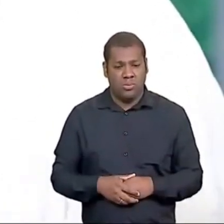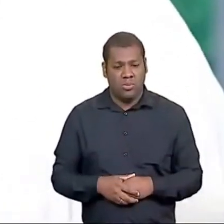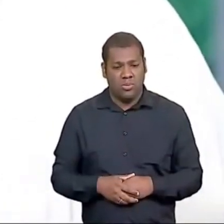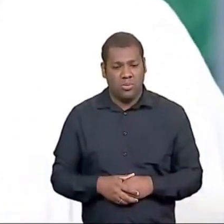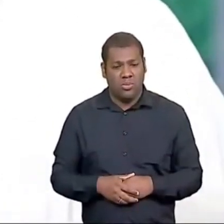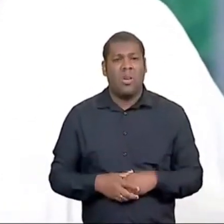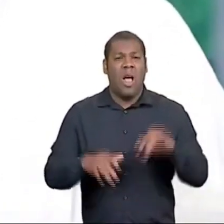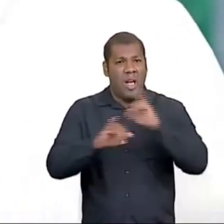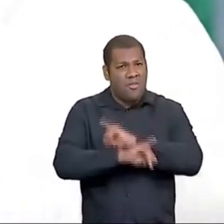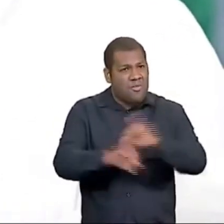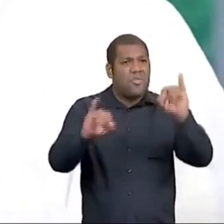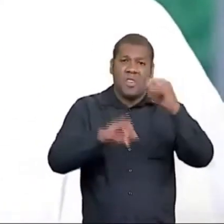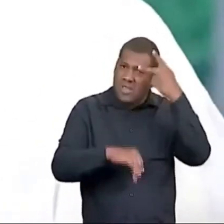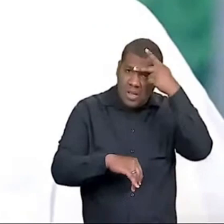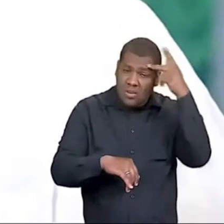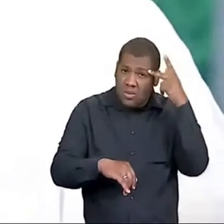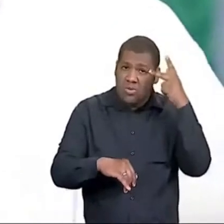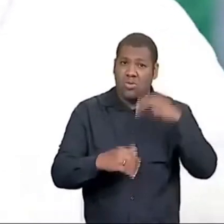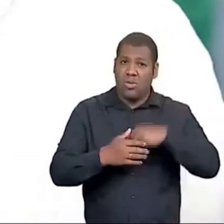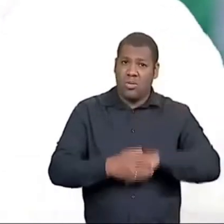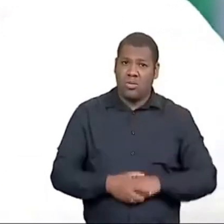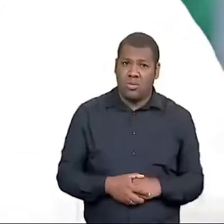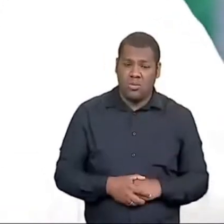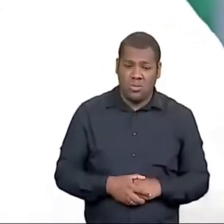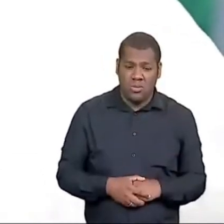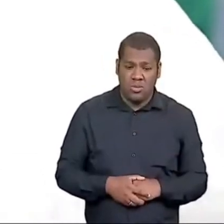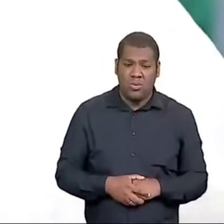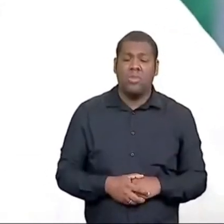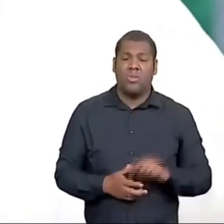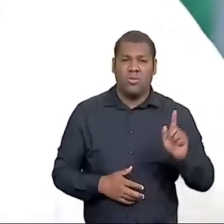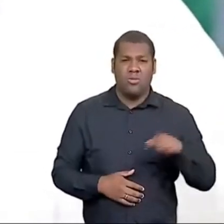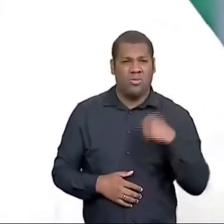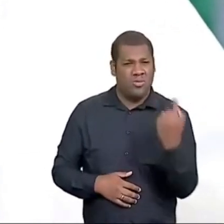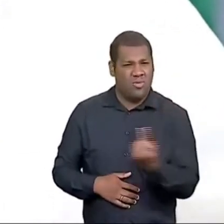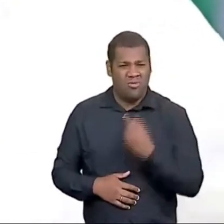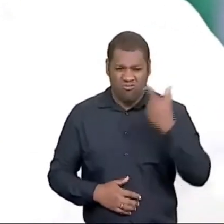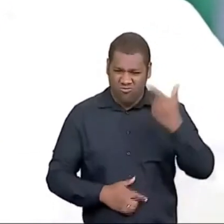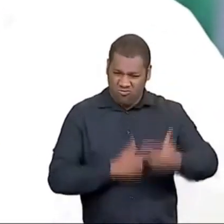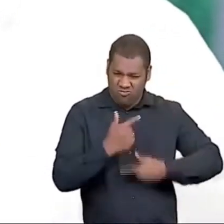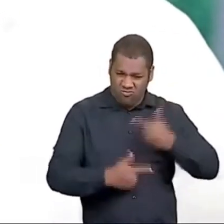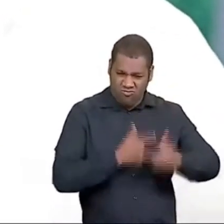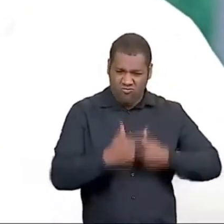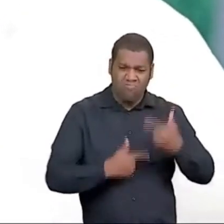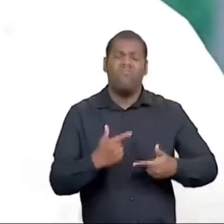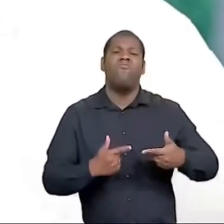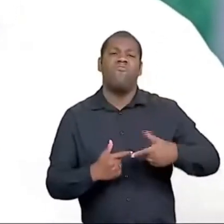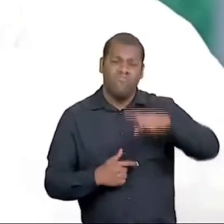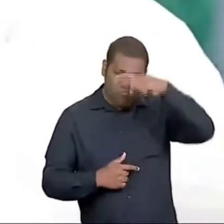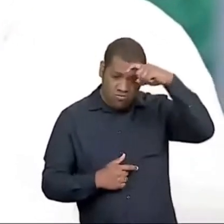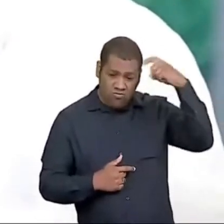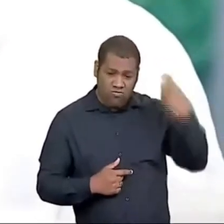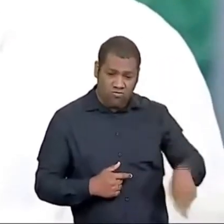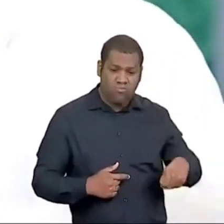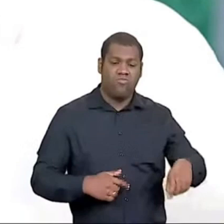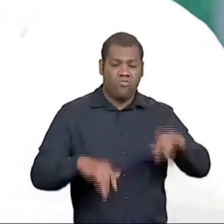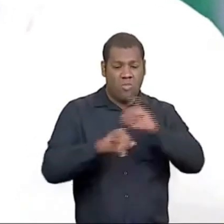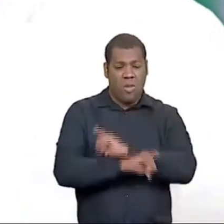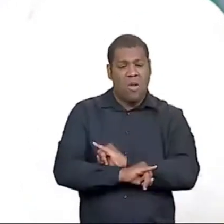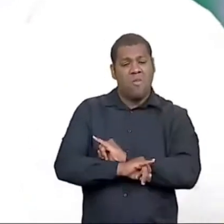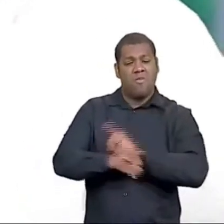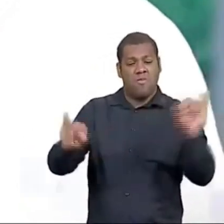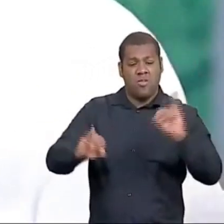nós vamos trabalhar com muita força. Eu voltei de lá com muito mais vontade de falar o seguinte: olha, a árvore em